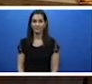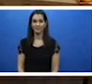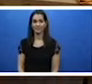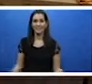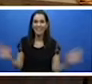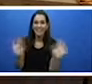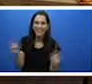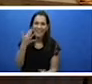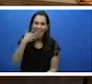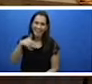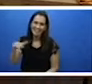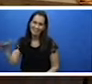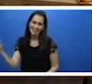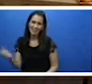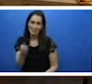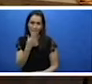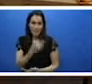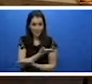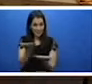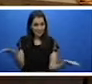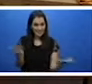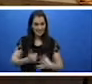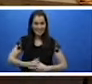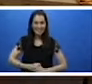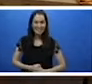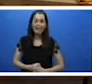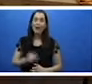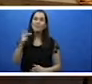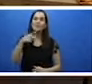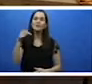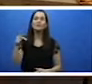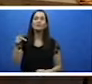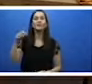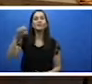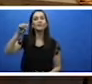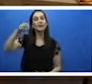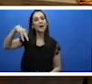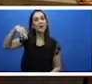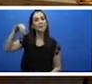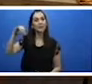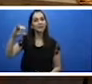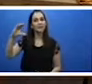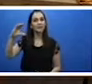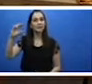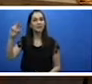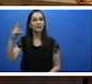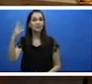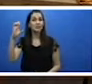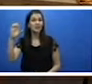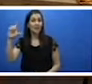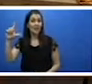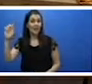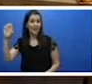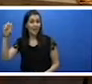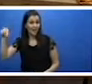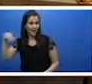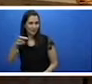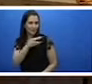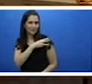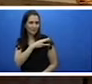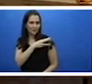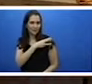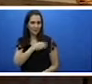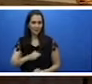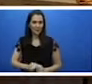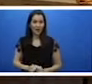Olá, crianças, tudo bem com vocês? Sou a professora Michellen, do terceiro ano. Nós vamos para a nossa aula